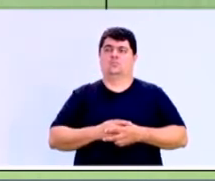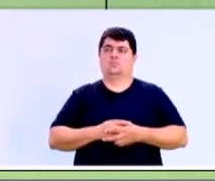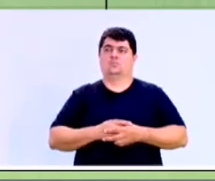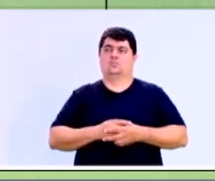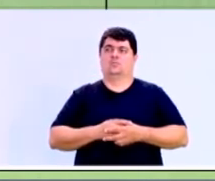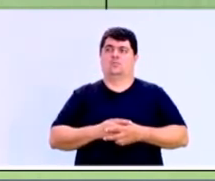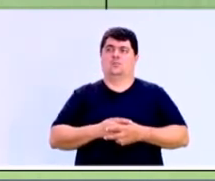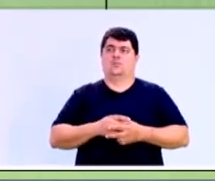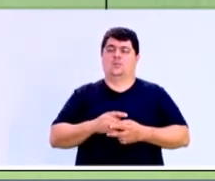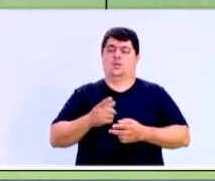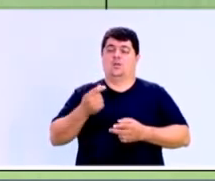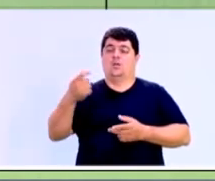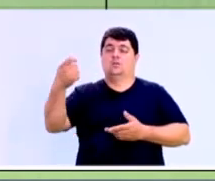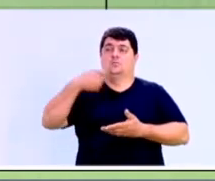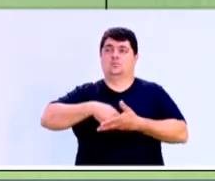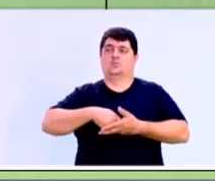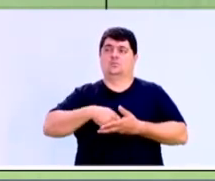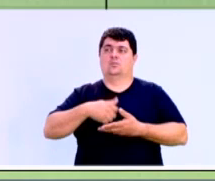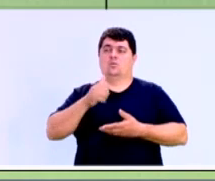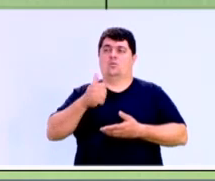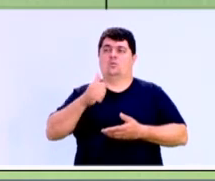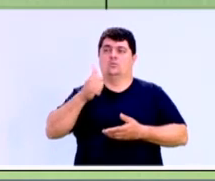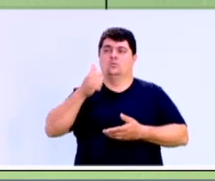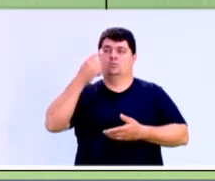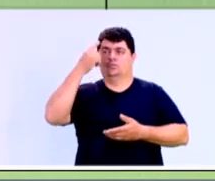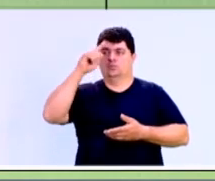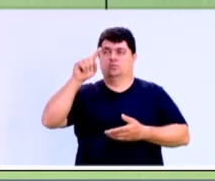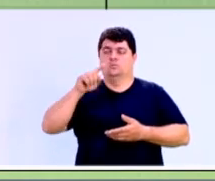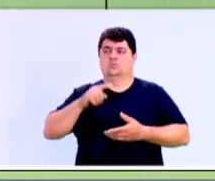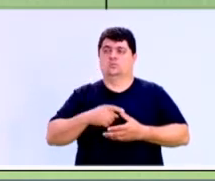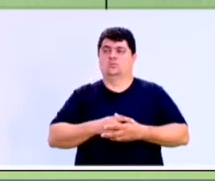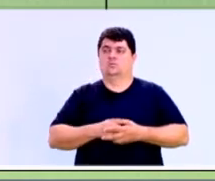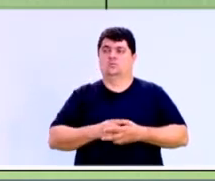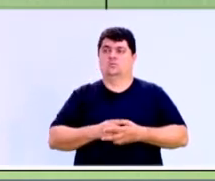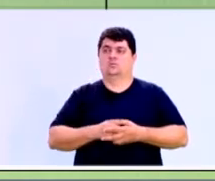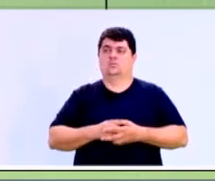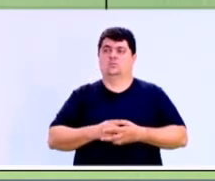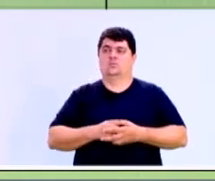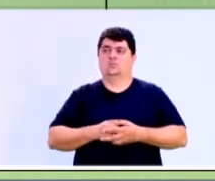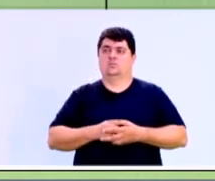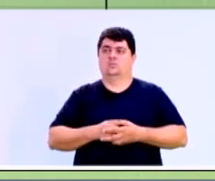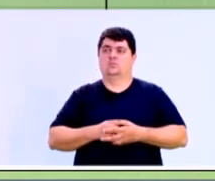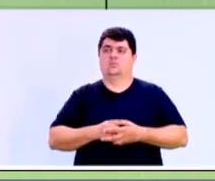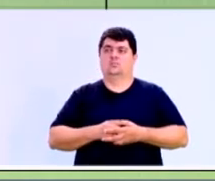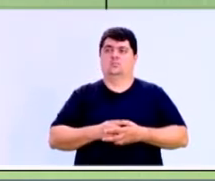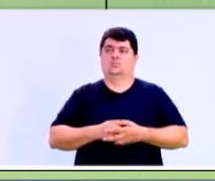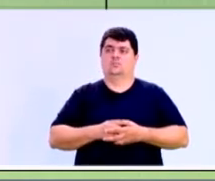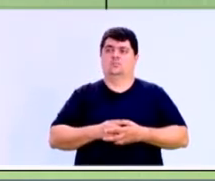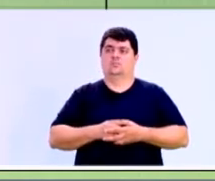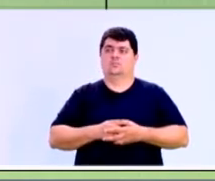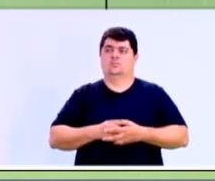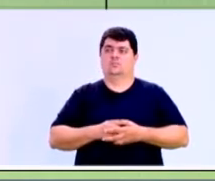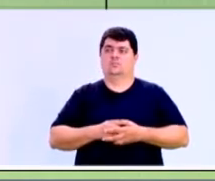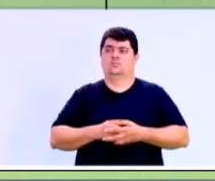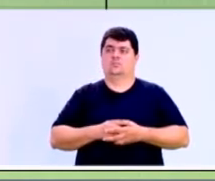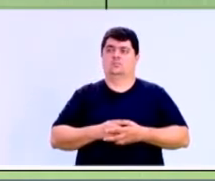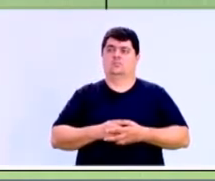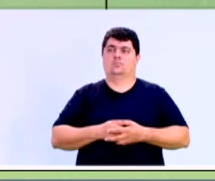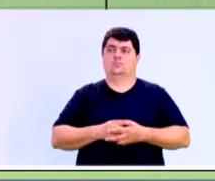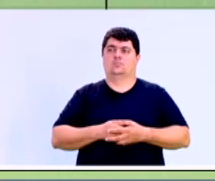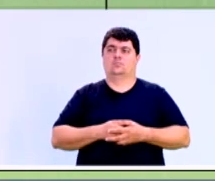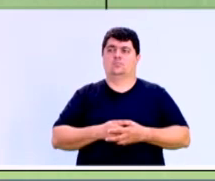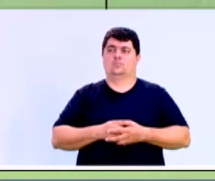de recebimento de dias? 11 dias. Correto? 11 dias. Então, vou pegar